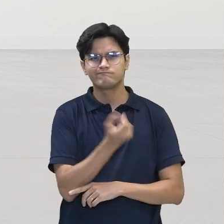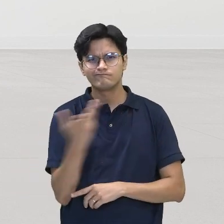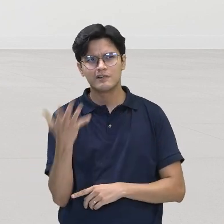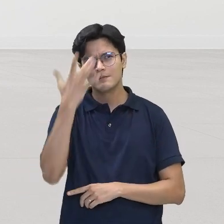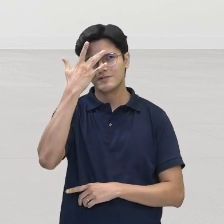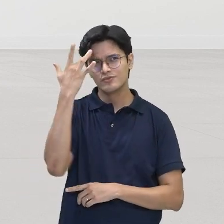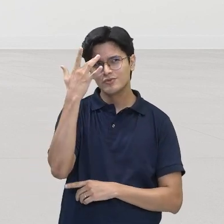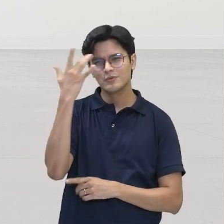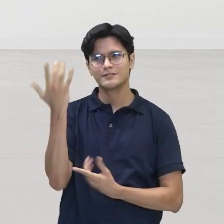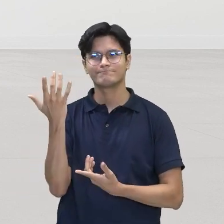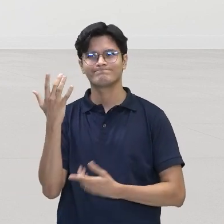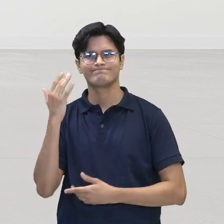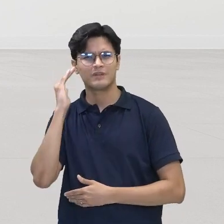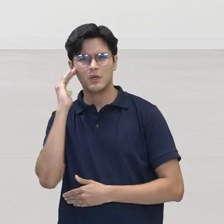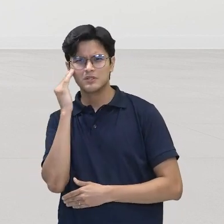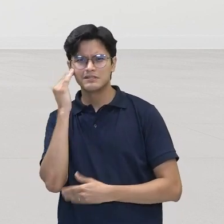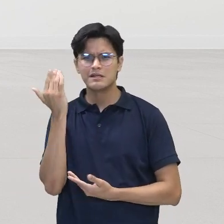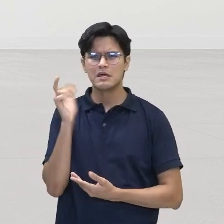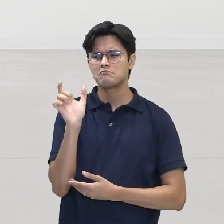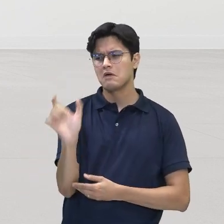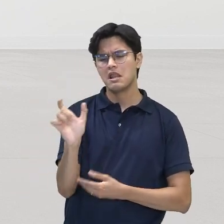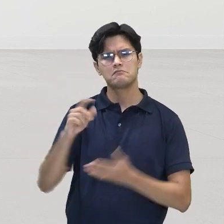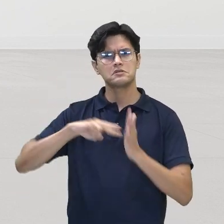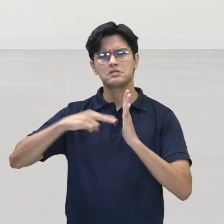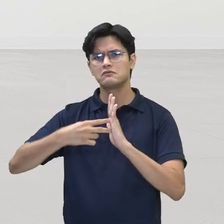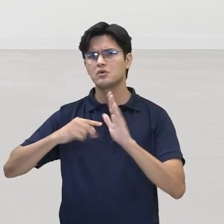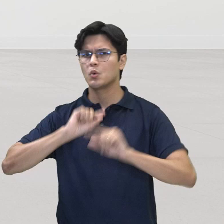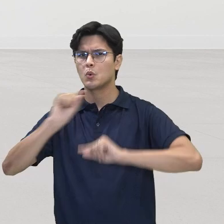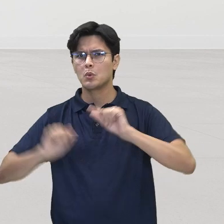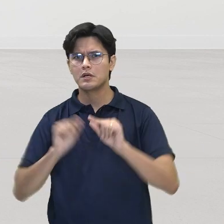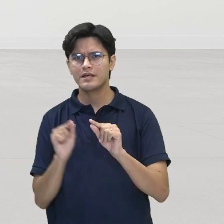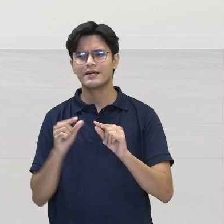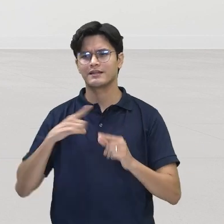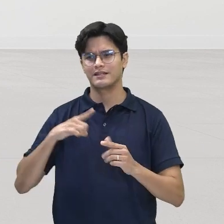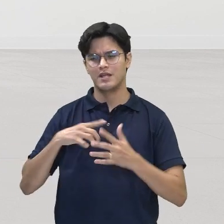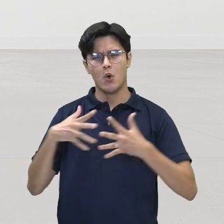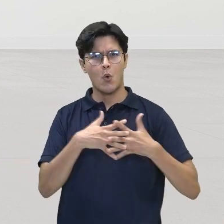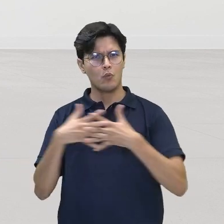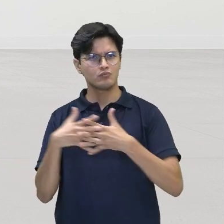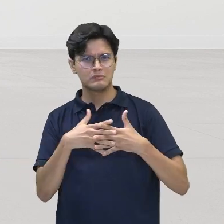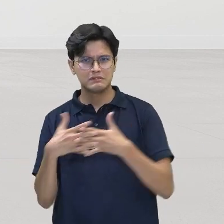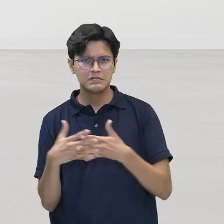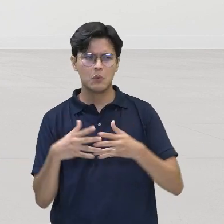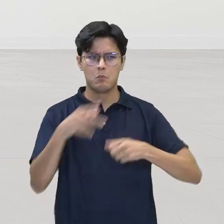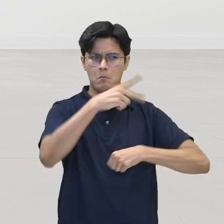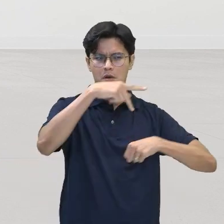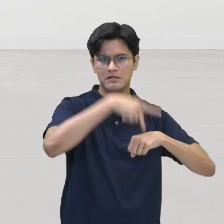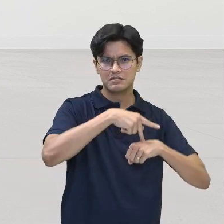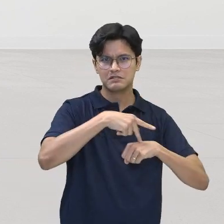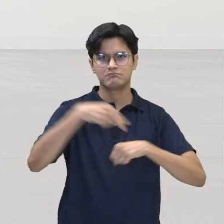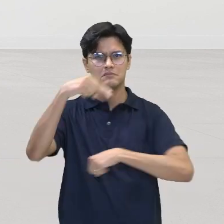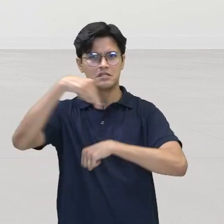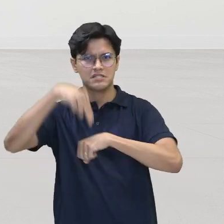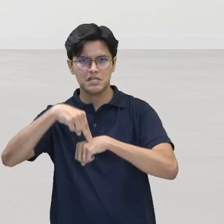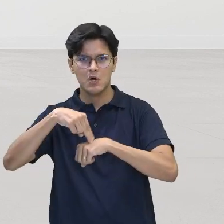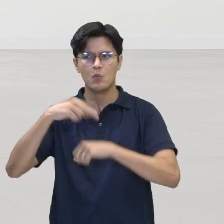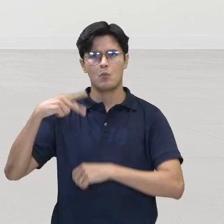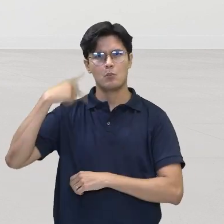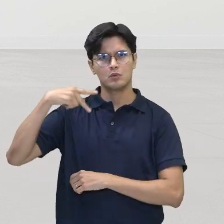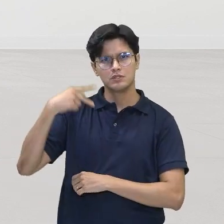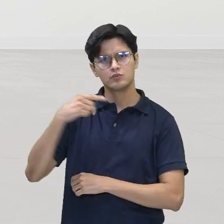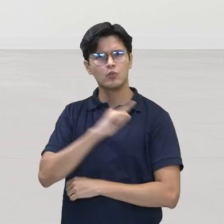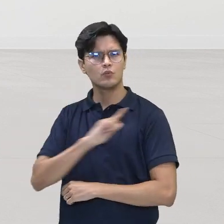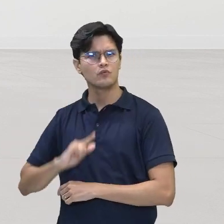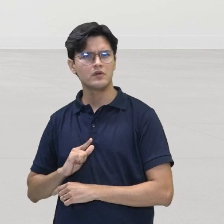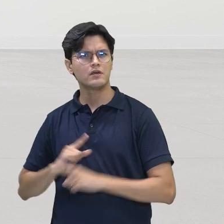Estado com país, confunde Estado com nação, Estado-nação com país, né, com política, com governo. Mas exatamente o que é